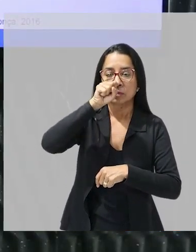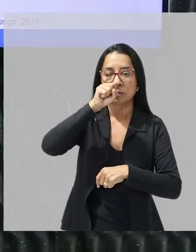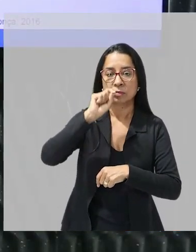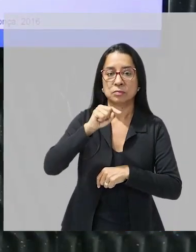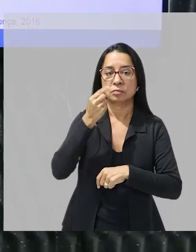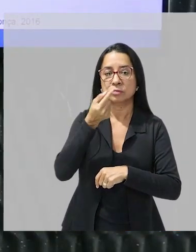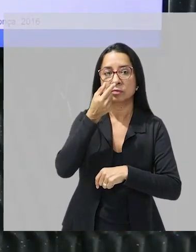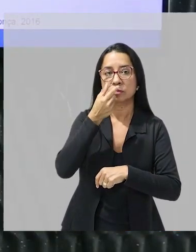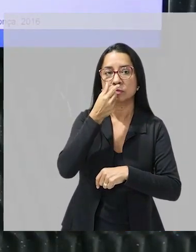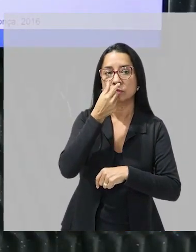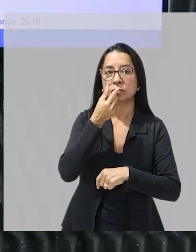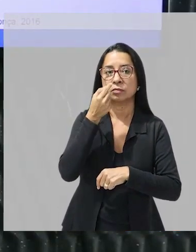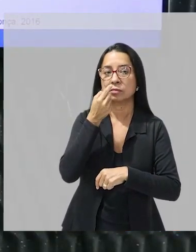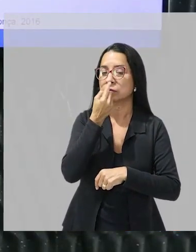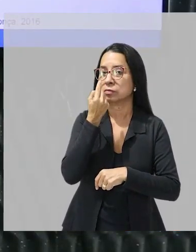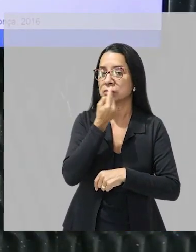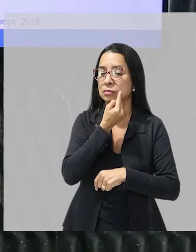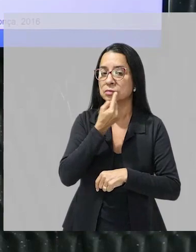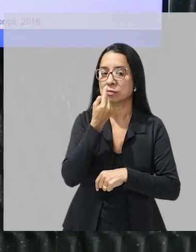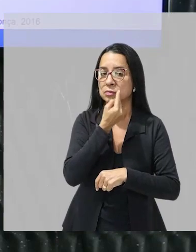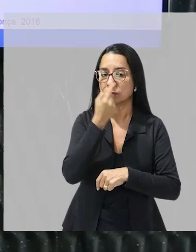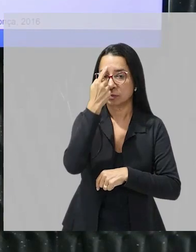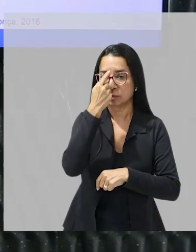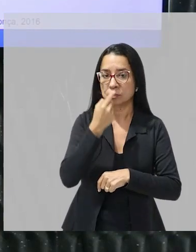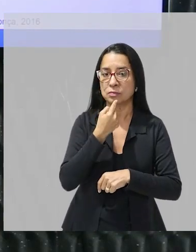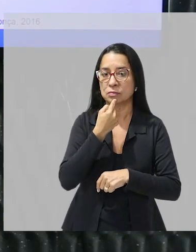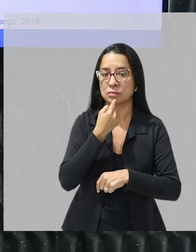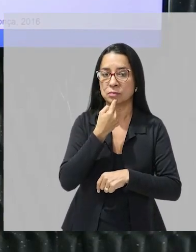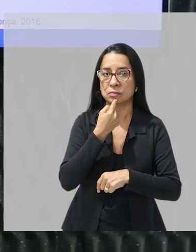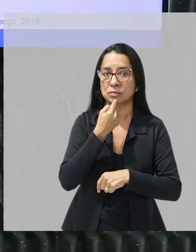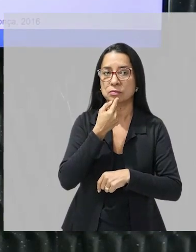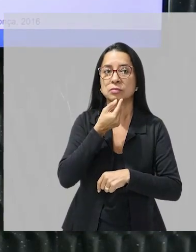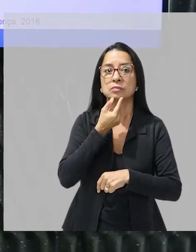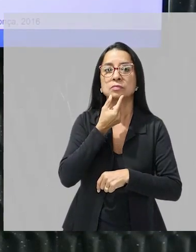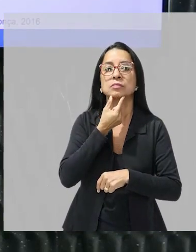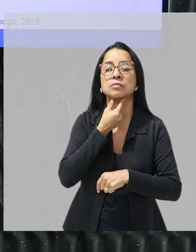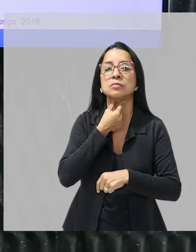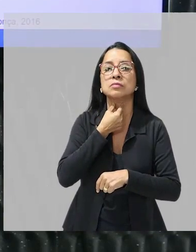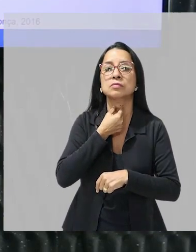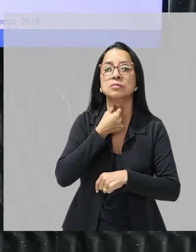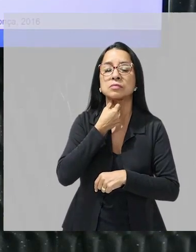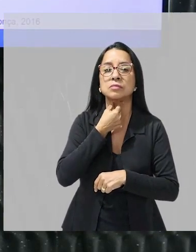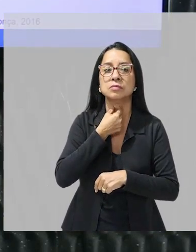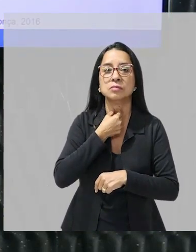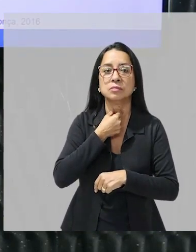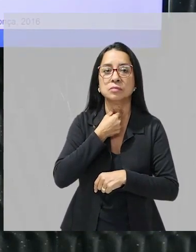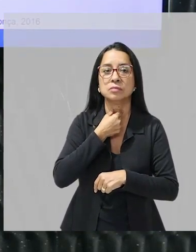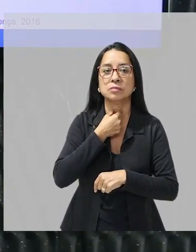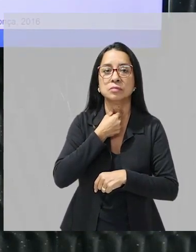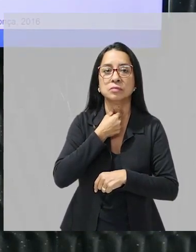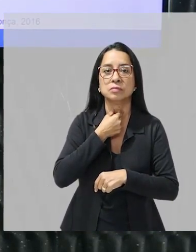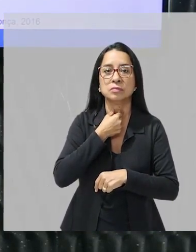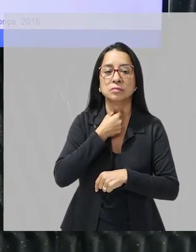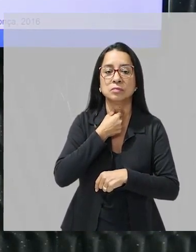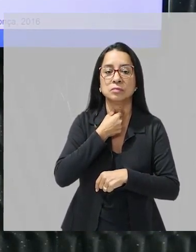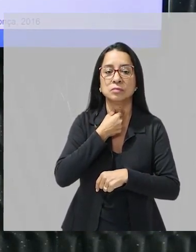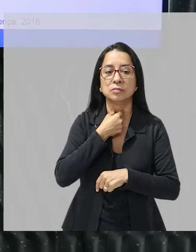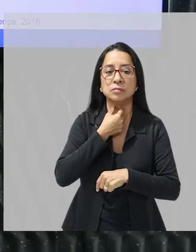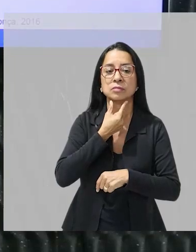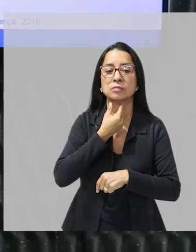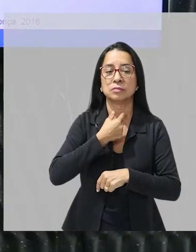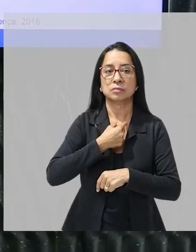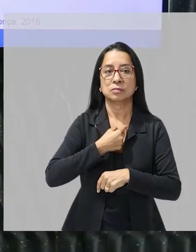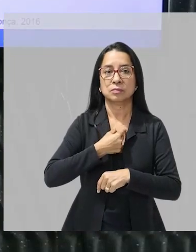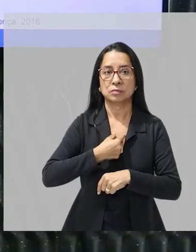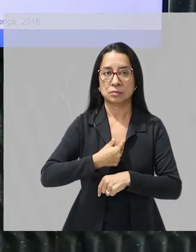vai para a faringe, olha aqui, ó. Depois vai para a laringe, aqui, ó. E aí ele segue para a traqueia, que é